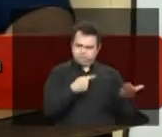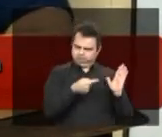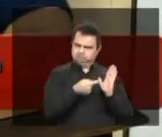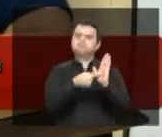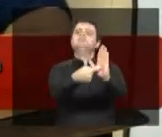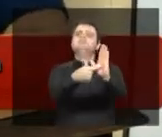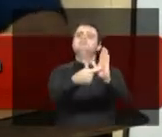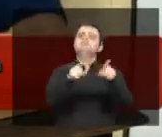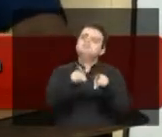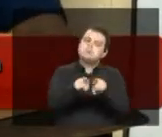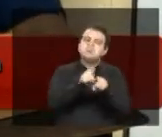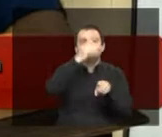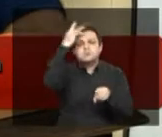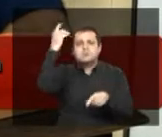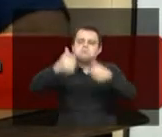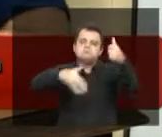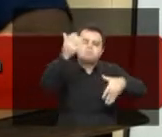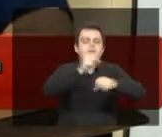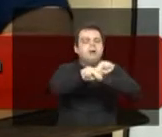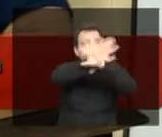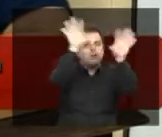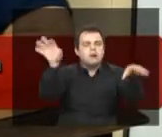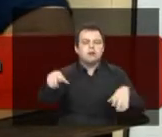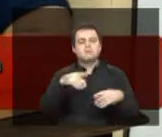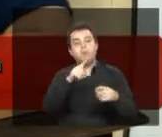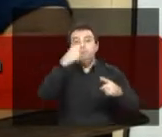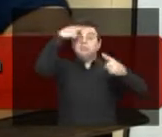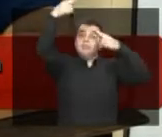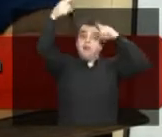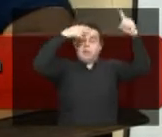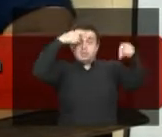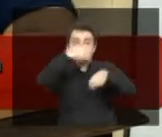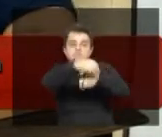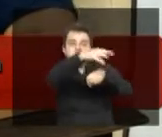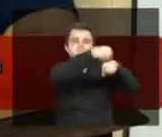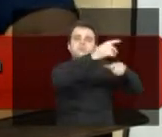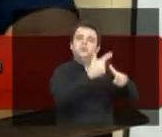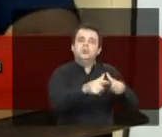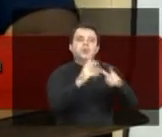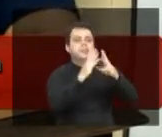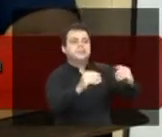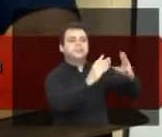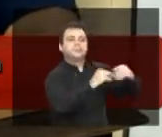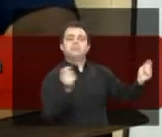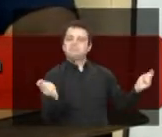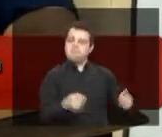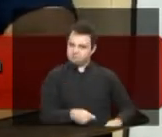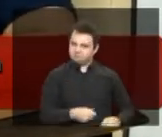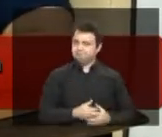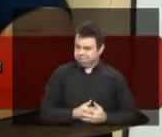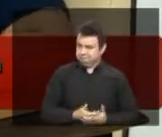né, e também dar novas ideias para resolver os problemas. E agora a gente partiu